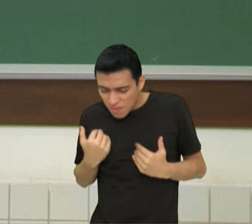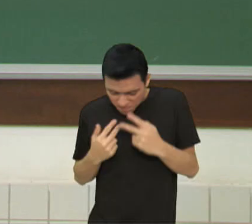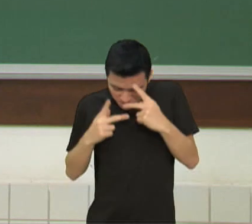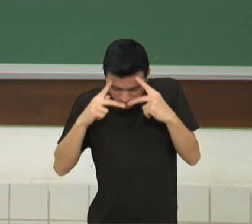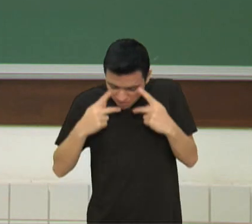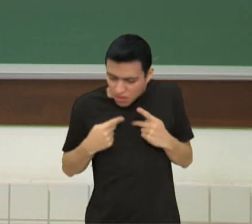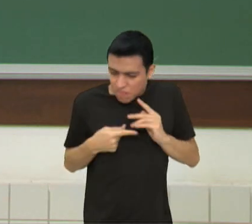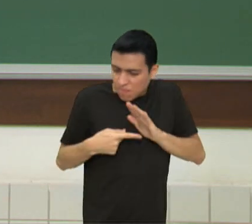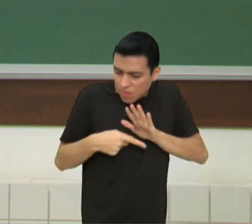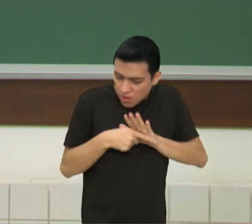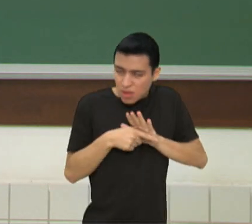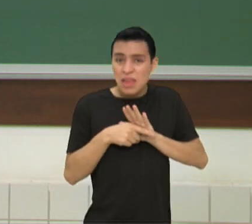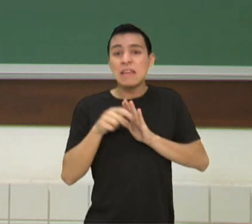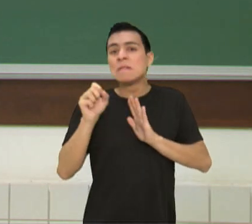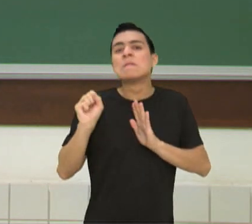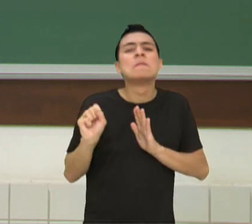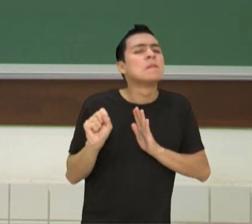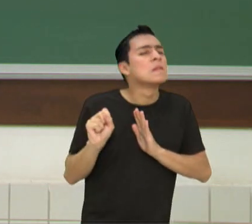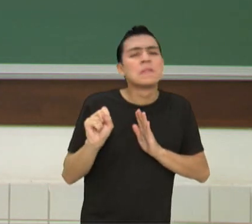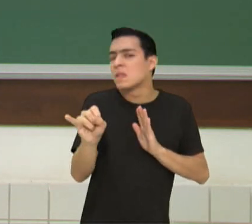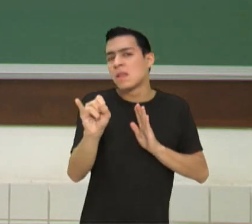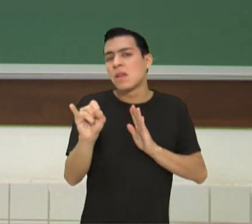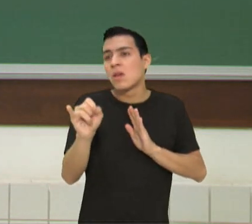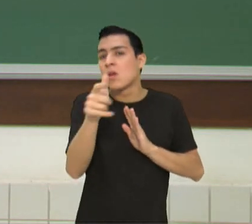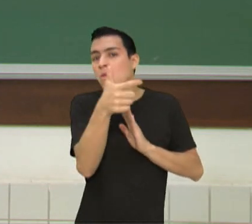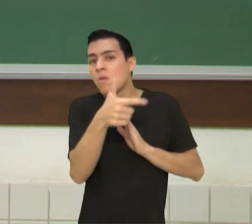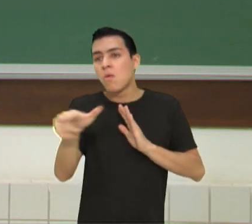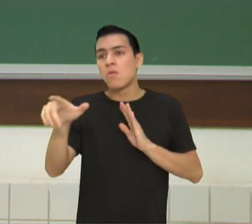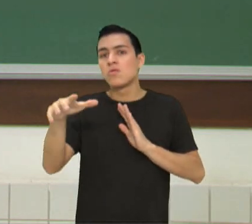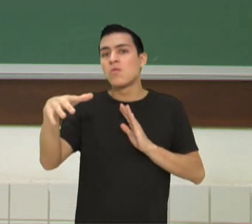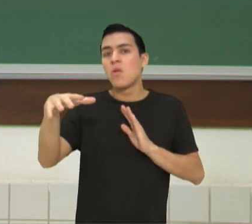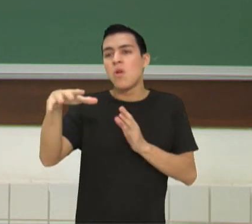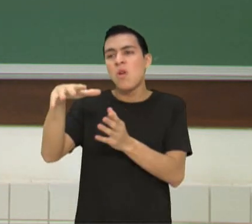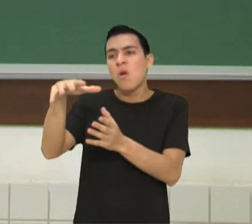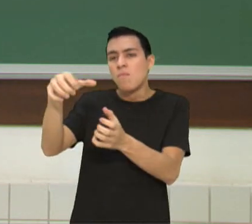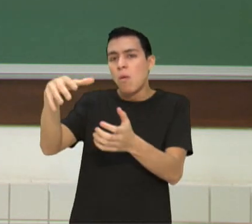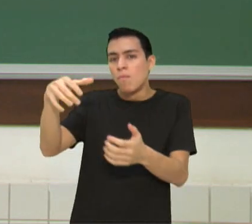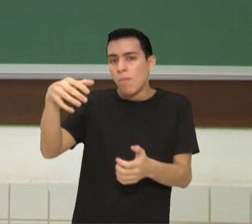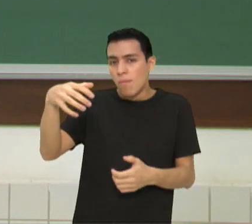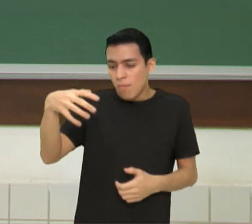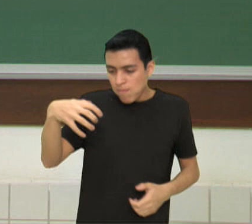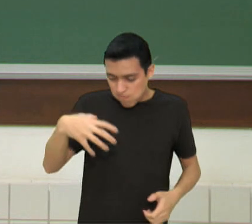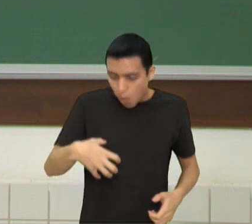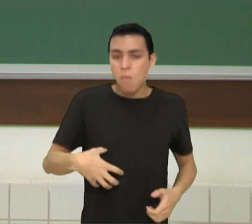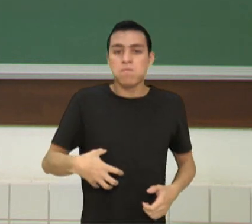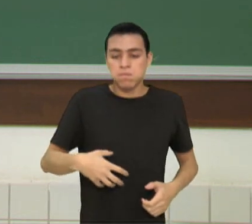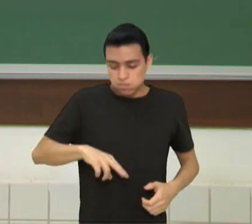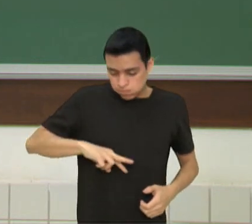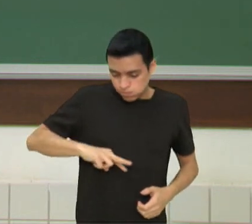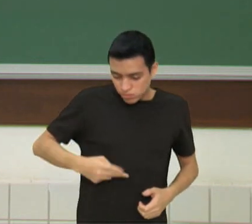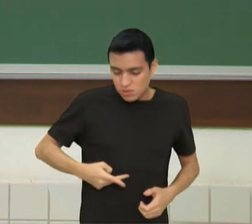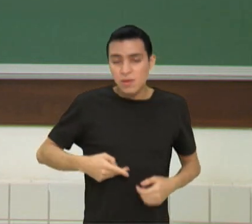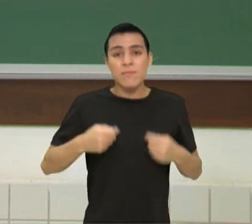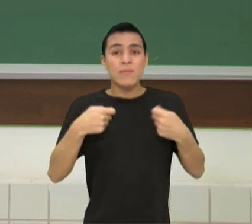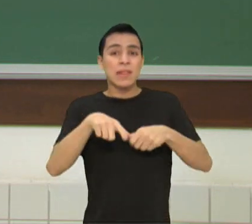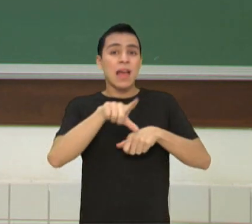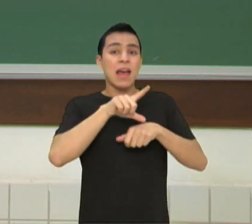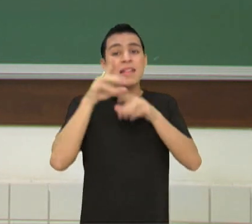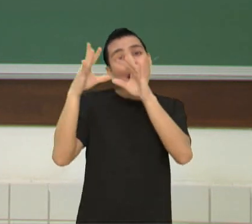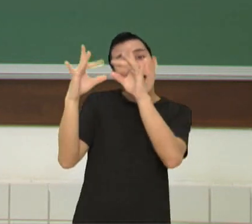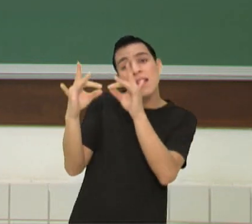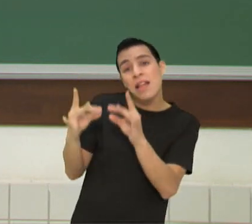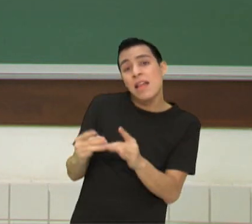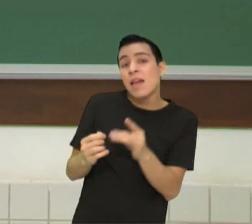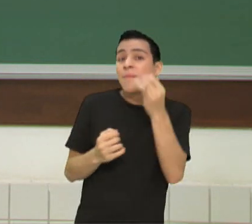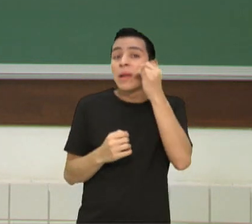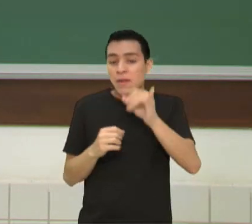nós, se eu receber um órgão de outra pessoa como transplante, eu vou ter que ter uma análise muito detalhada desse órgão